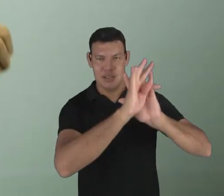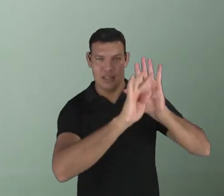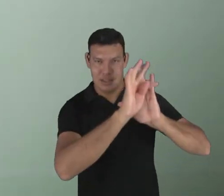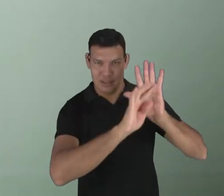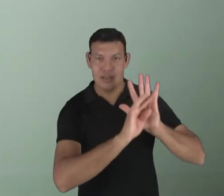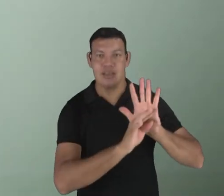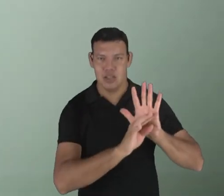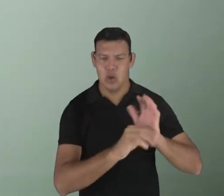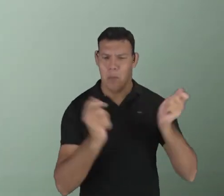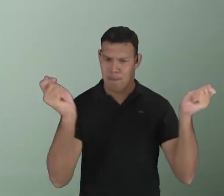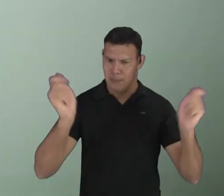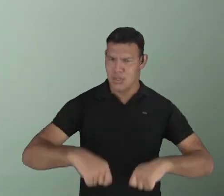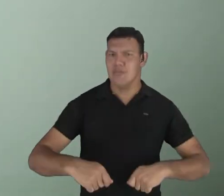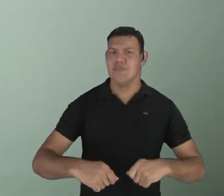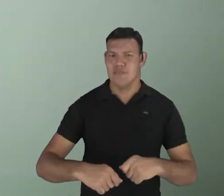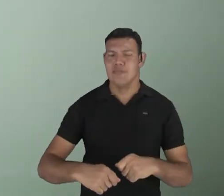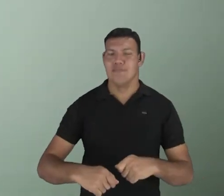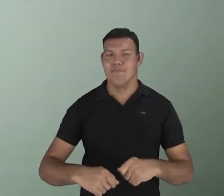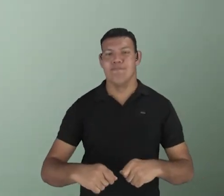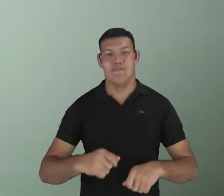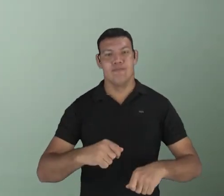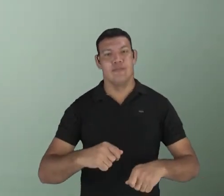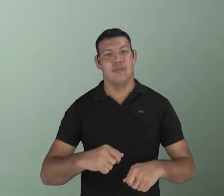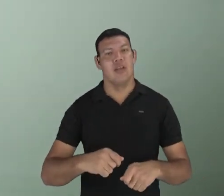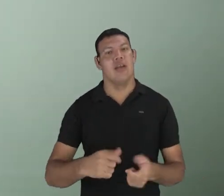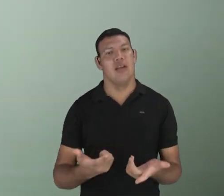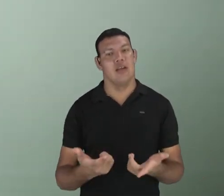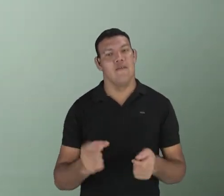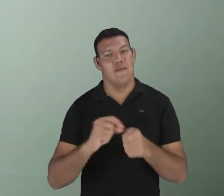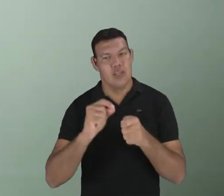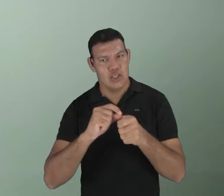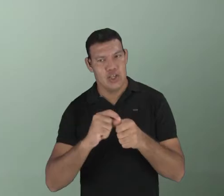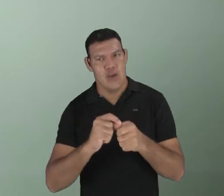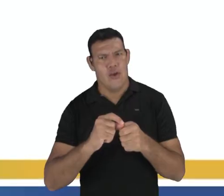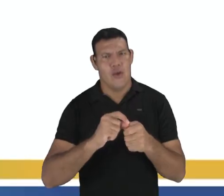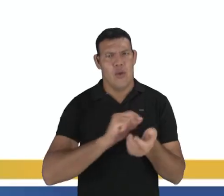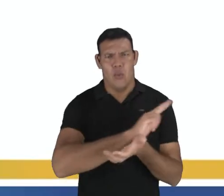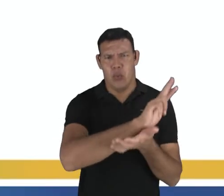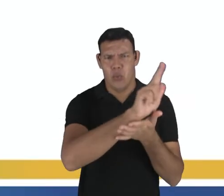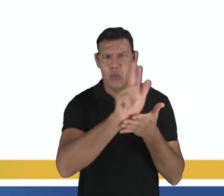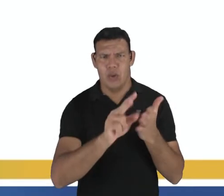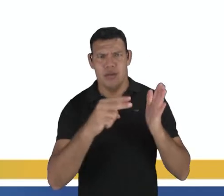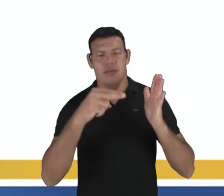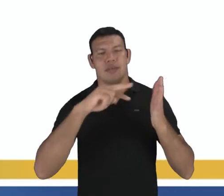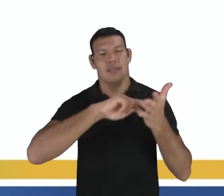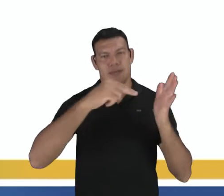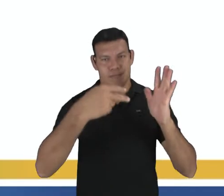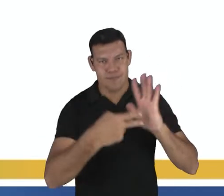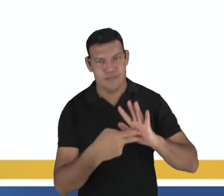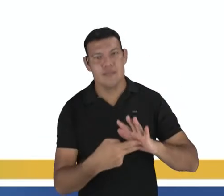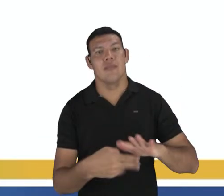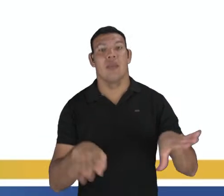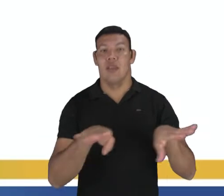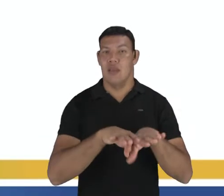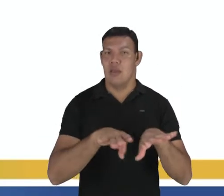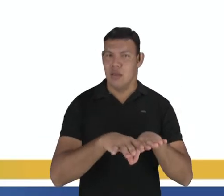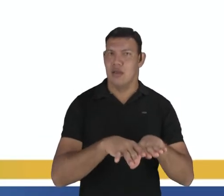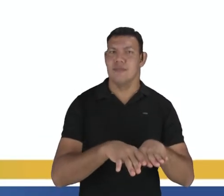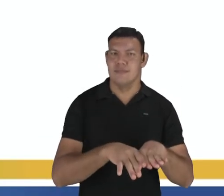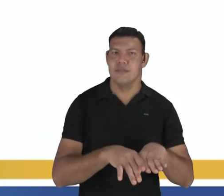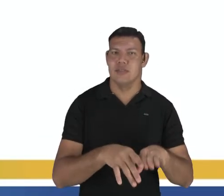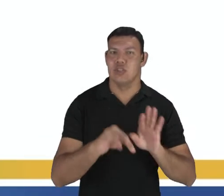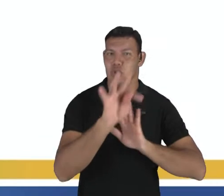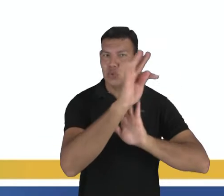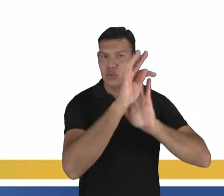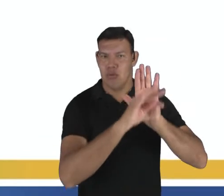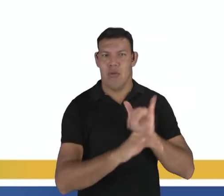com esses sentidos, né? Com esses vários significados. Nos textos publicitários também. O texto publicitário ele